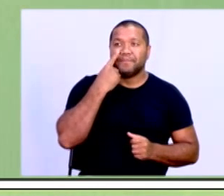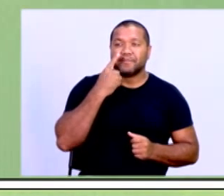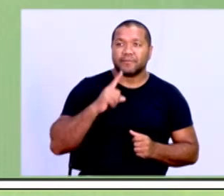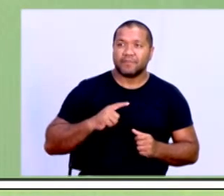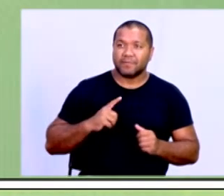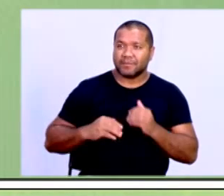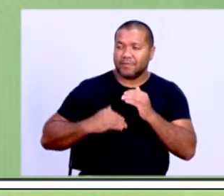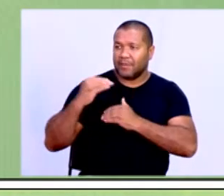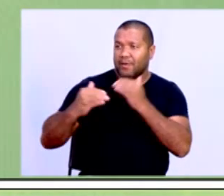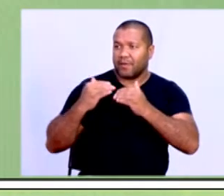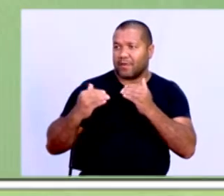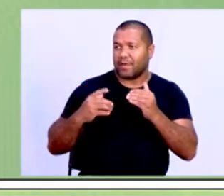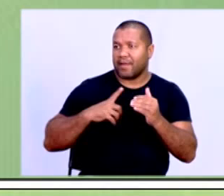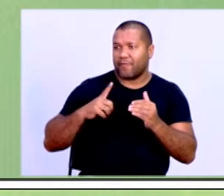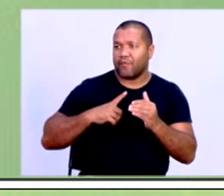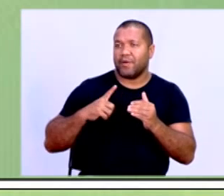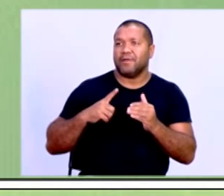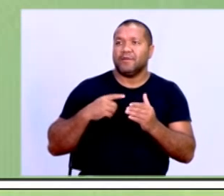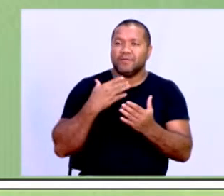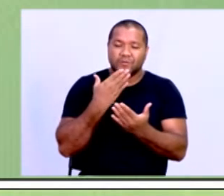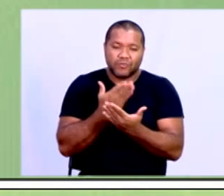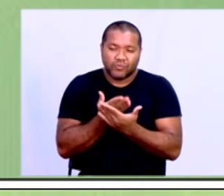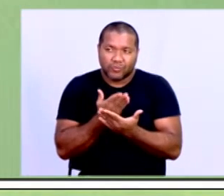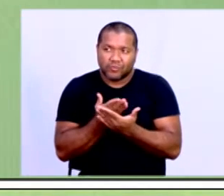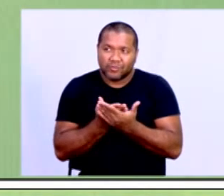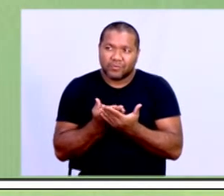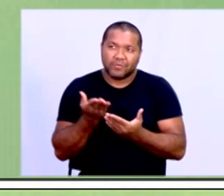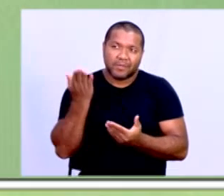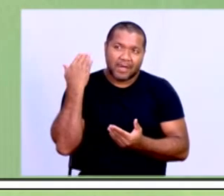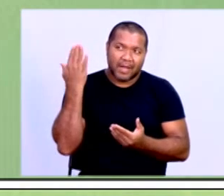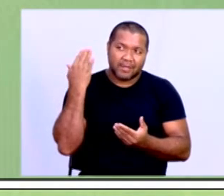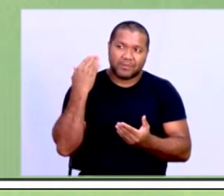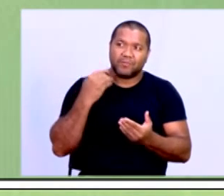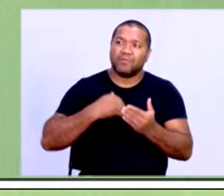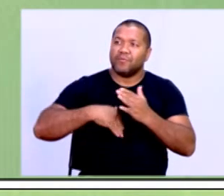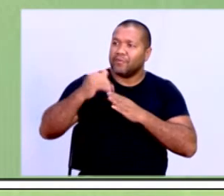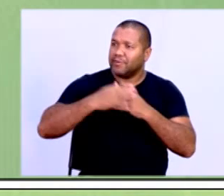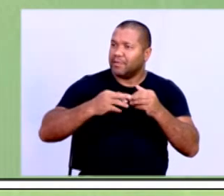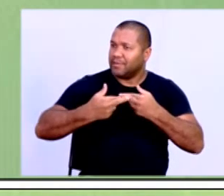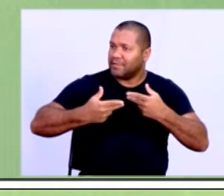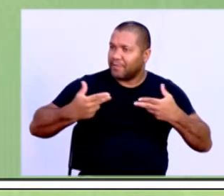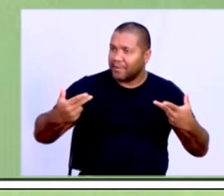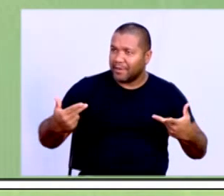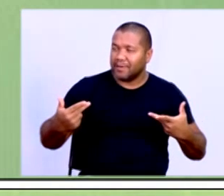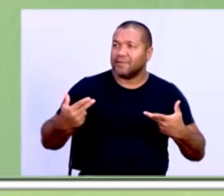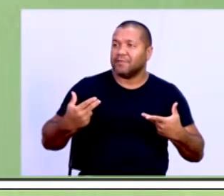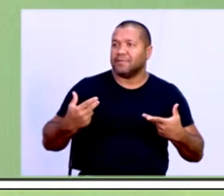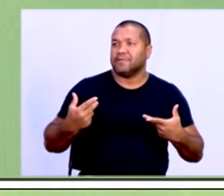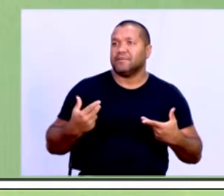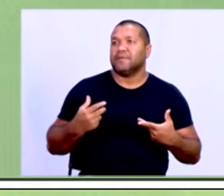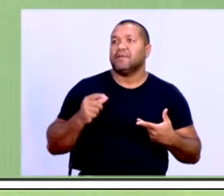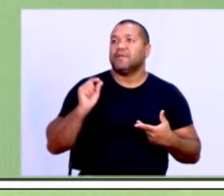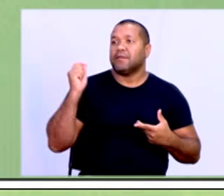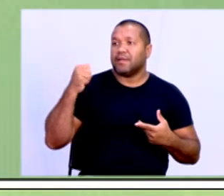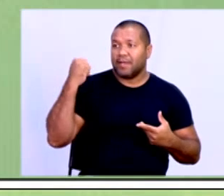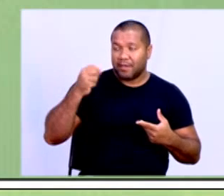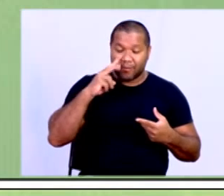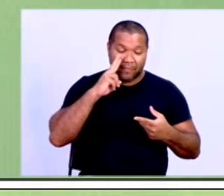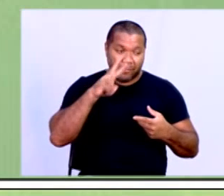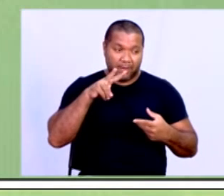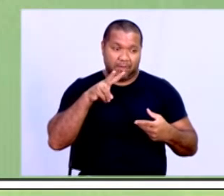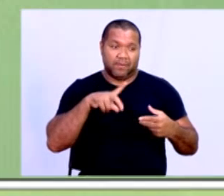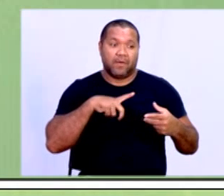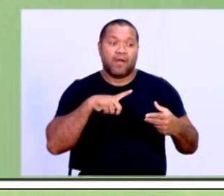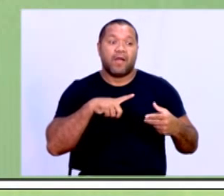ágil é fruto da constatação feita por diversos profissionais, como eu falei com vocês, que eles viam